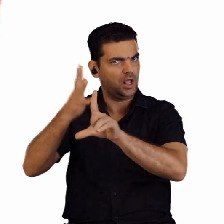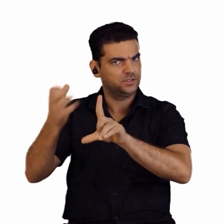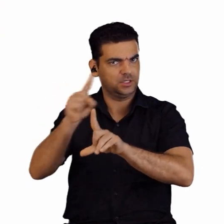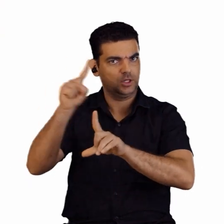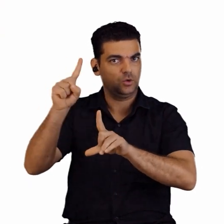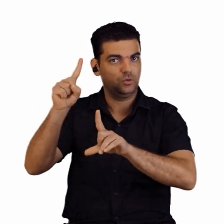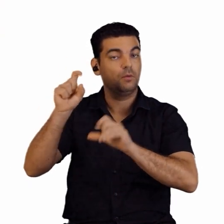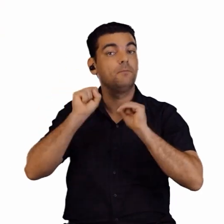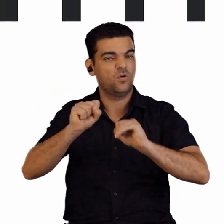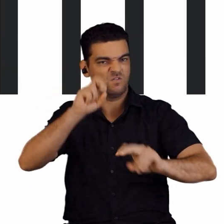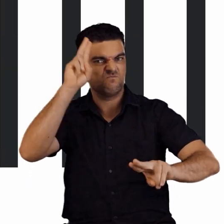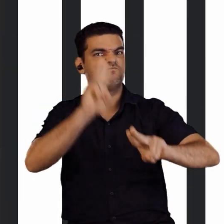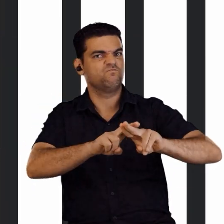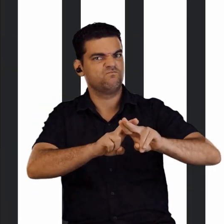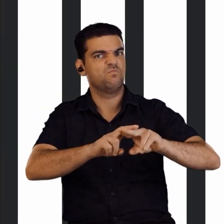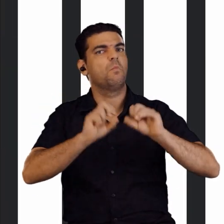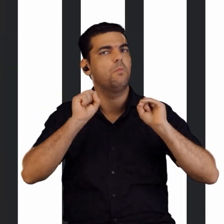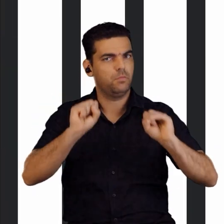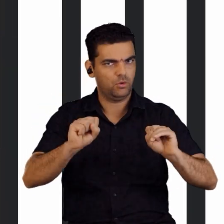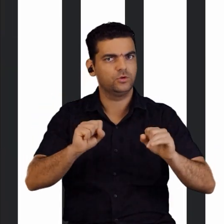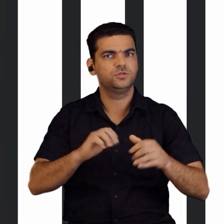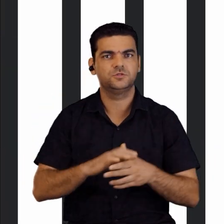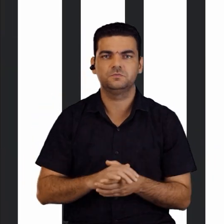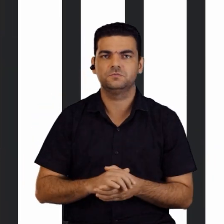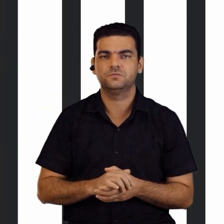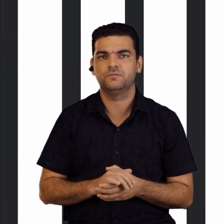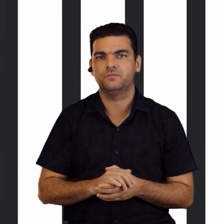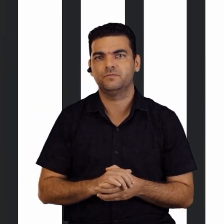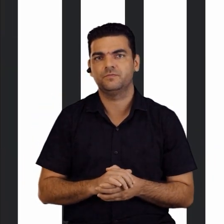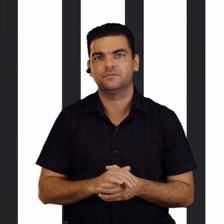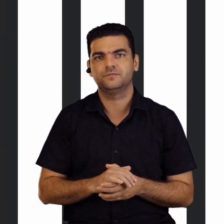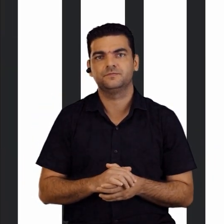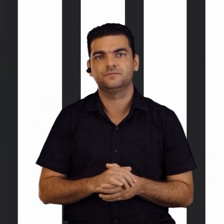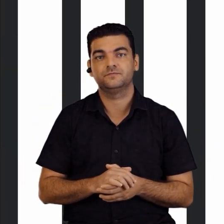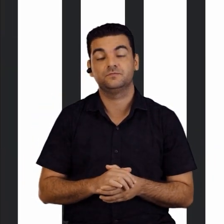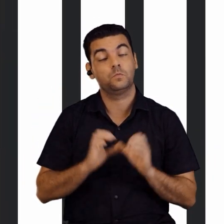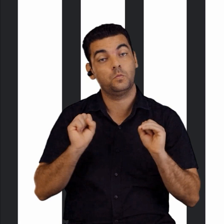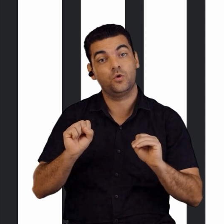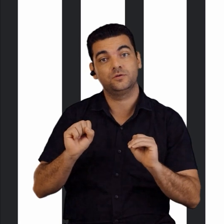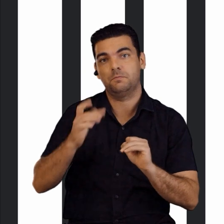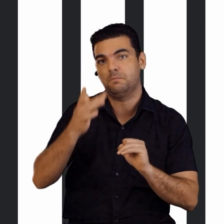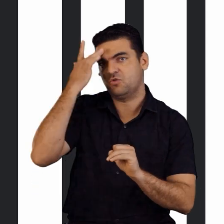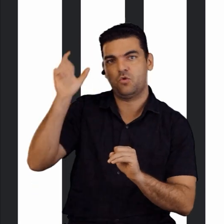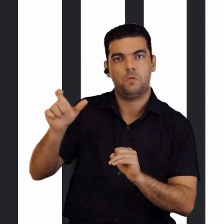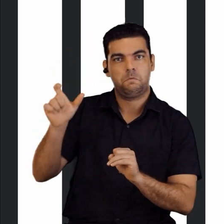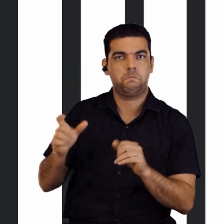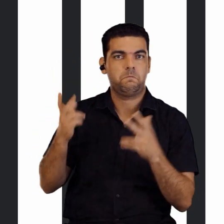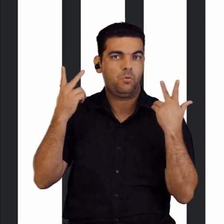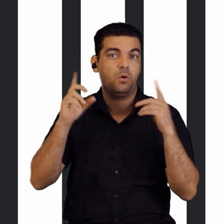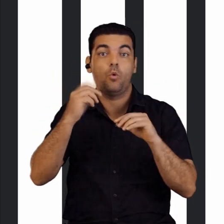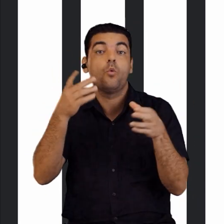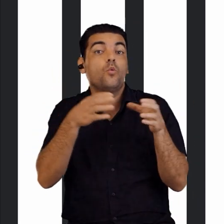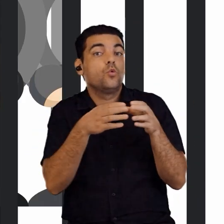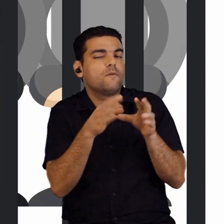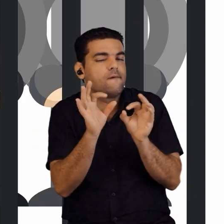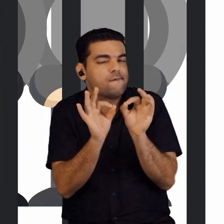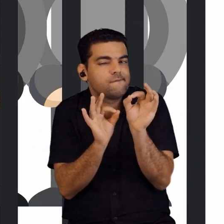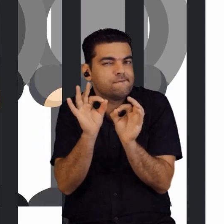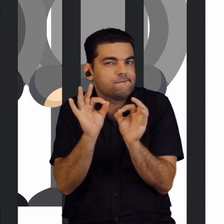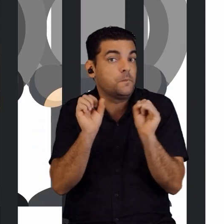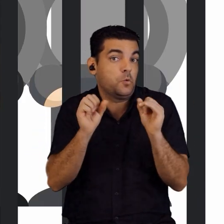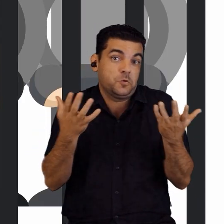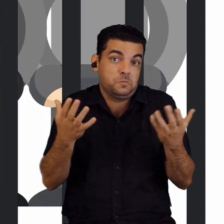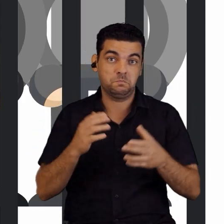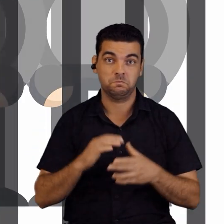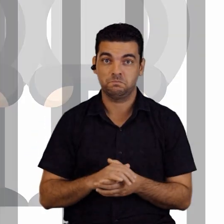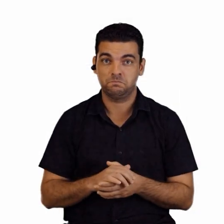proibido por lei e que prevê uma pena determinada caso seja realizado. Pode ser cometido por uma pessoa ou por um grupo.